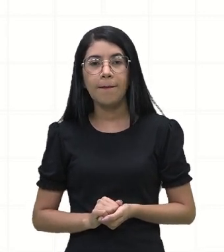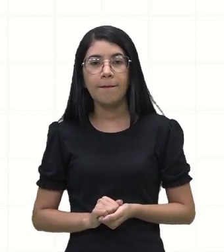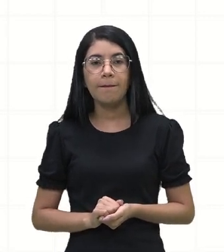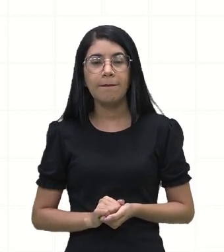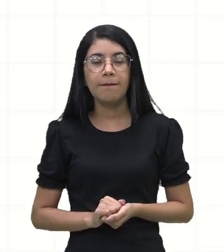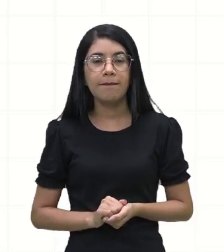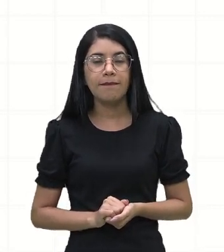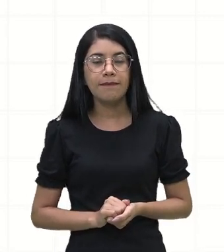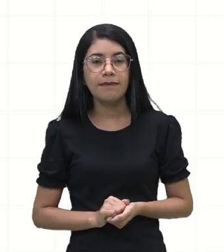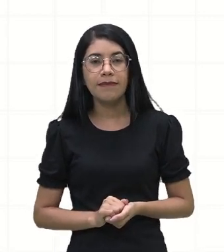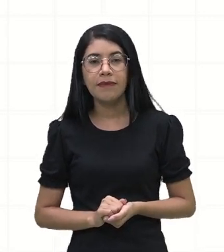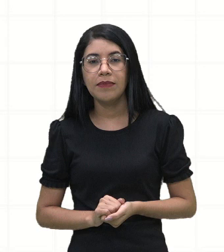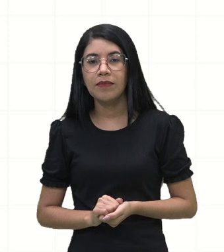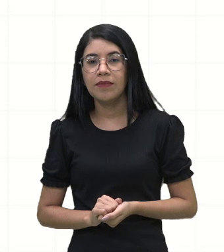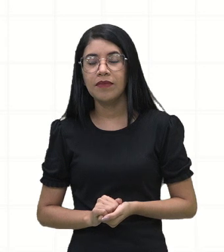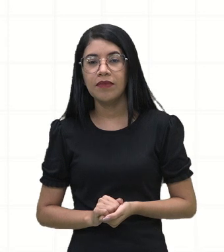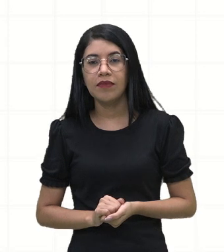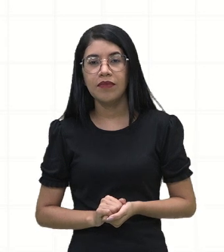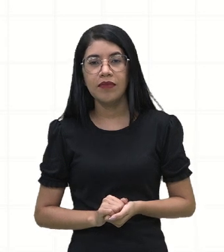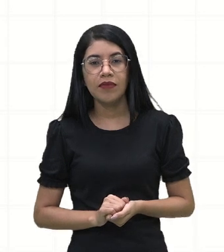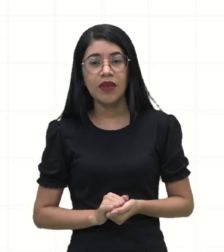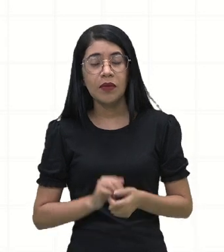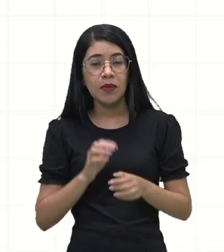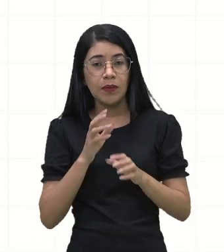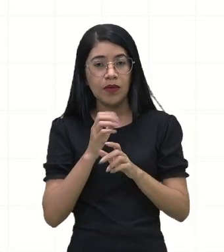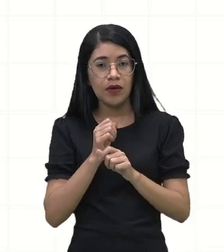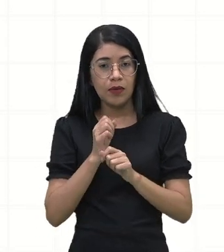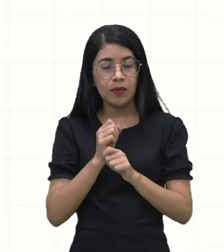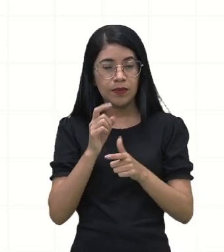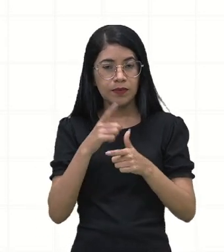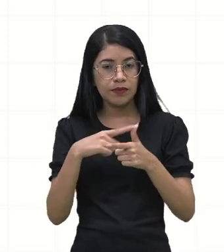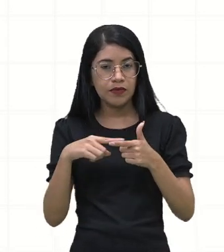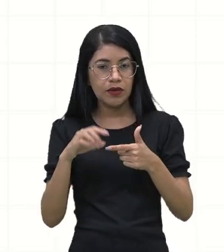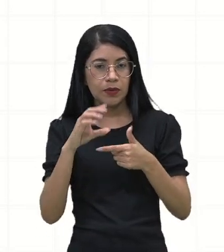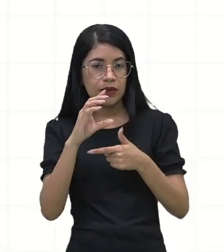Quando nós fazemos essa divisão, tá?